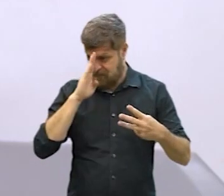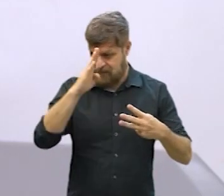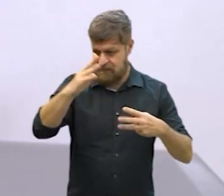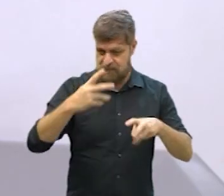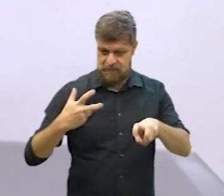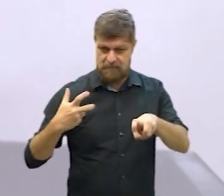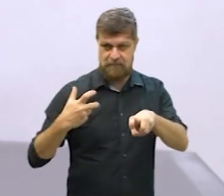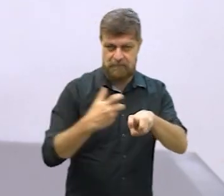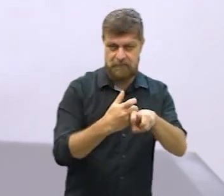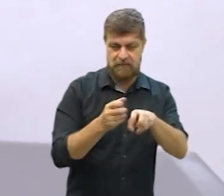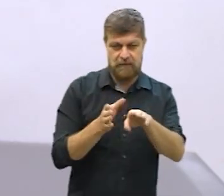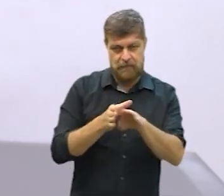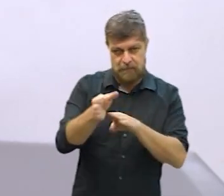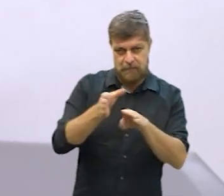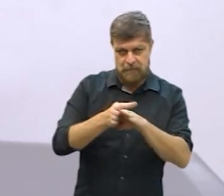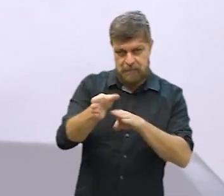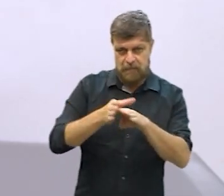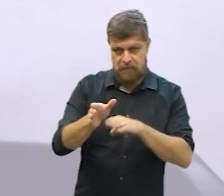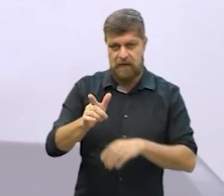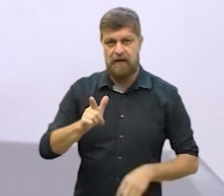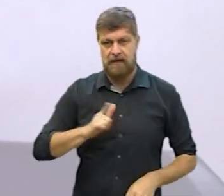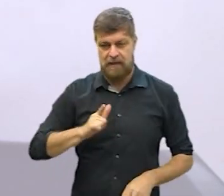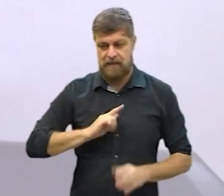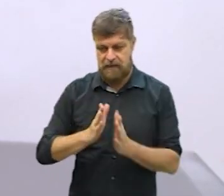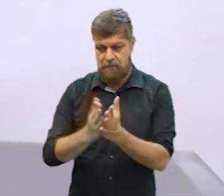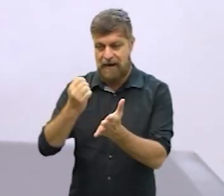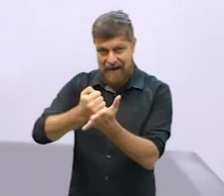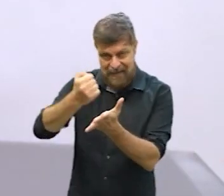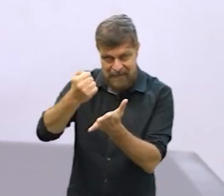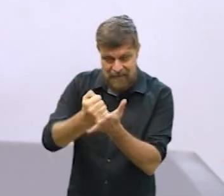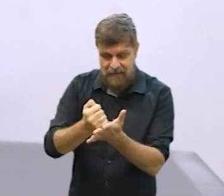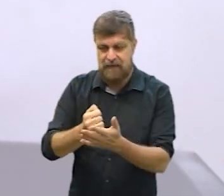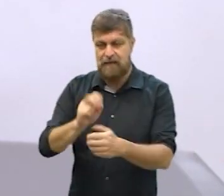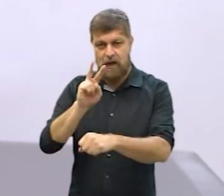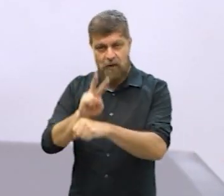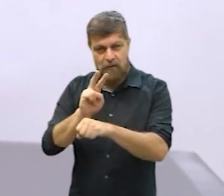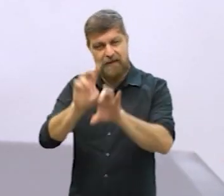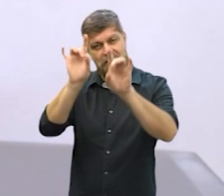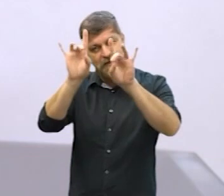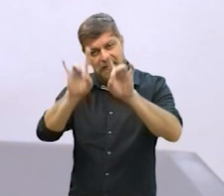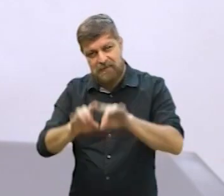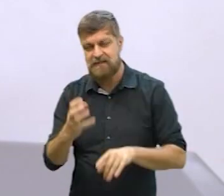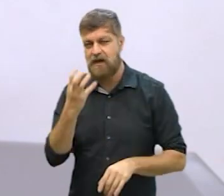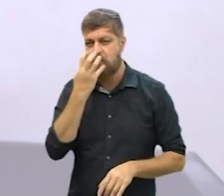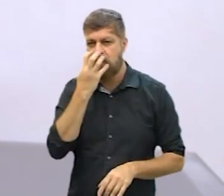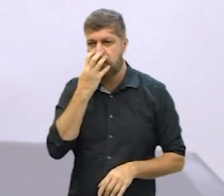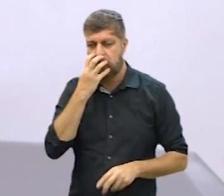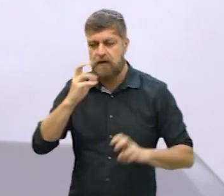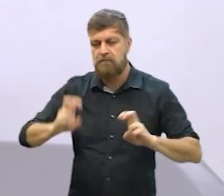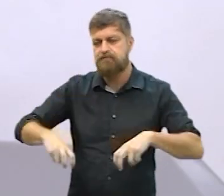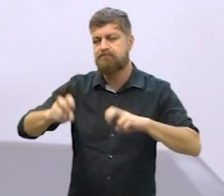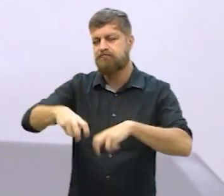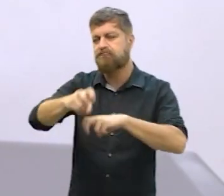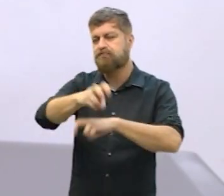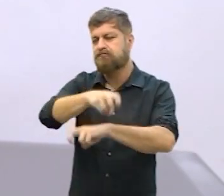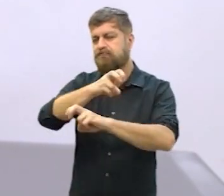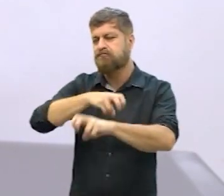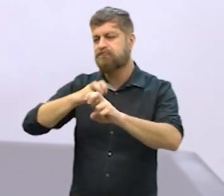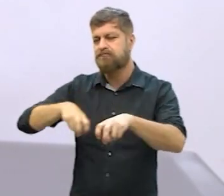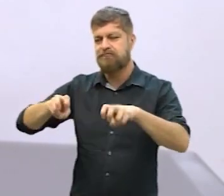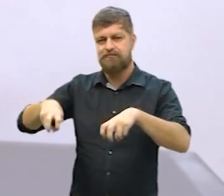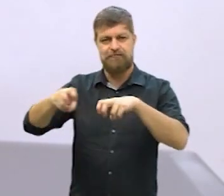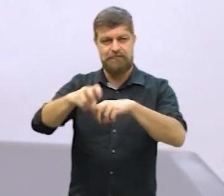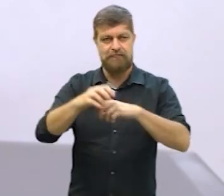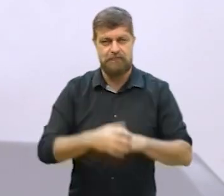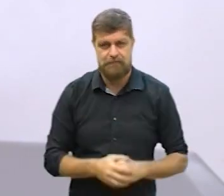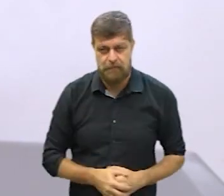a da gripe, que são também recomendações da creche, que a gente tem que ter cuidados especiais com o cachorro para que eles possam estar